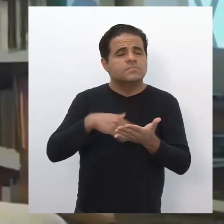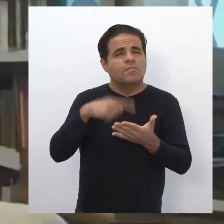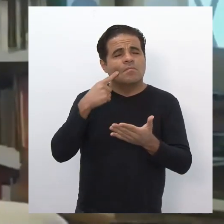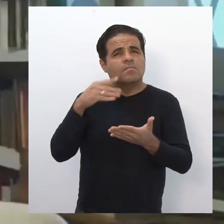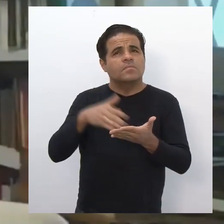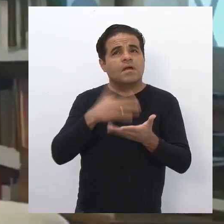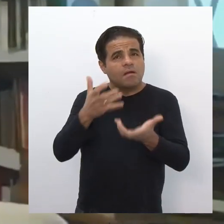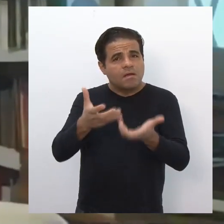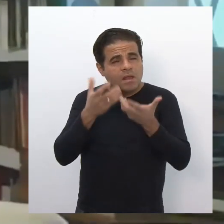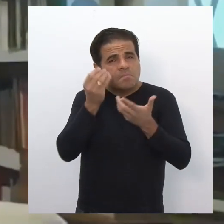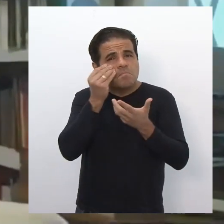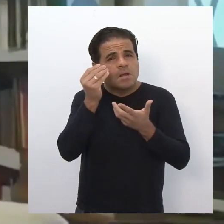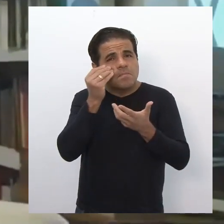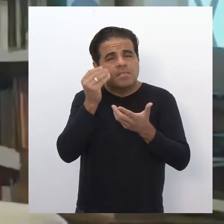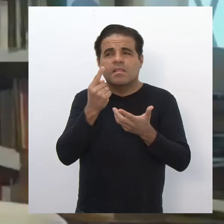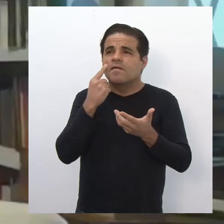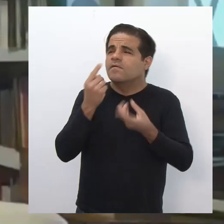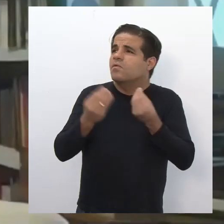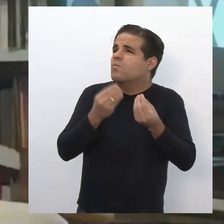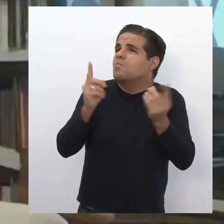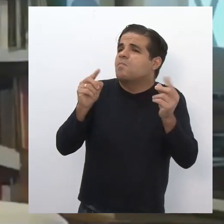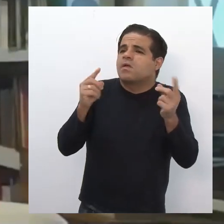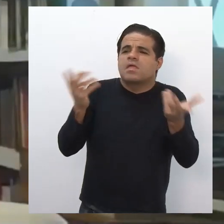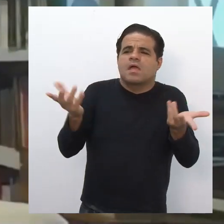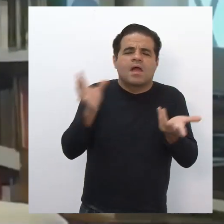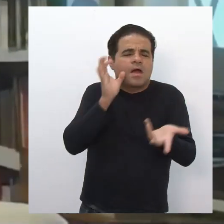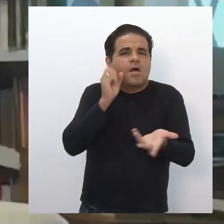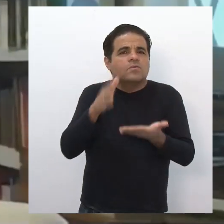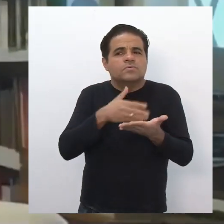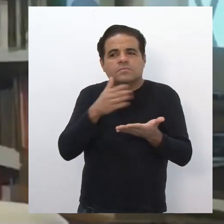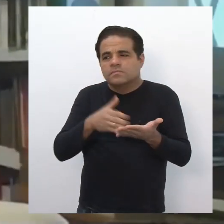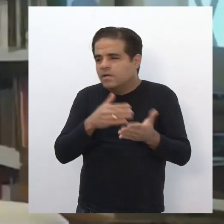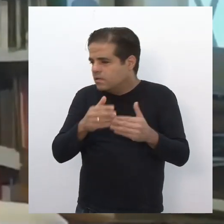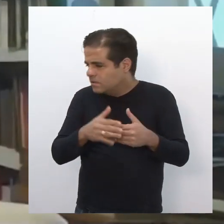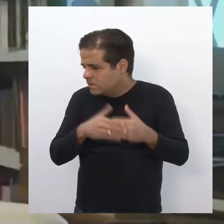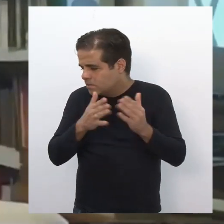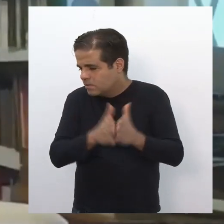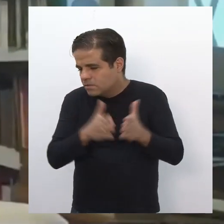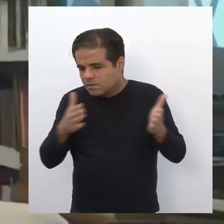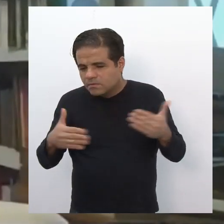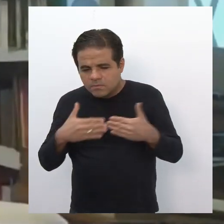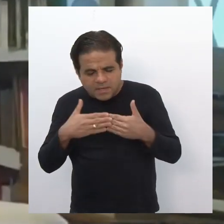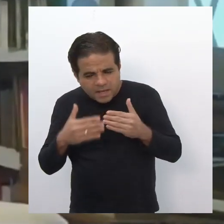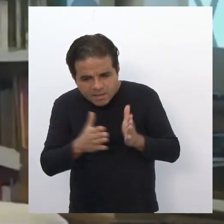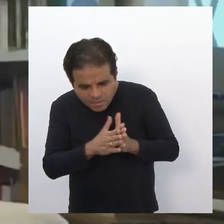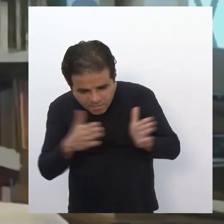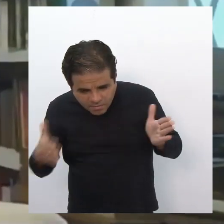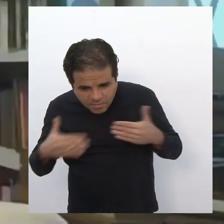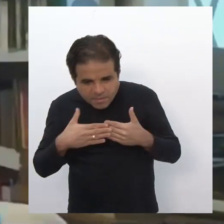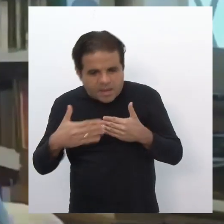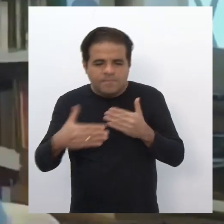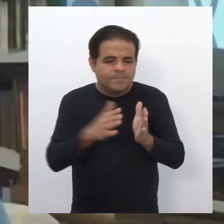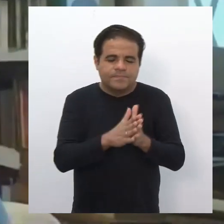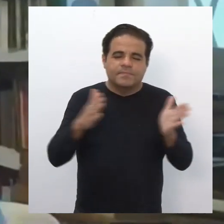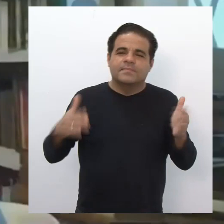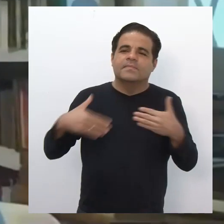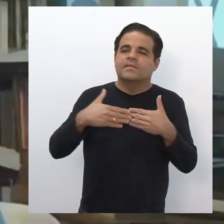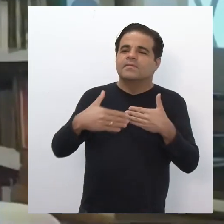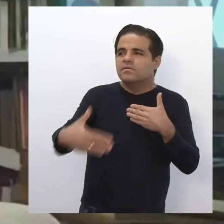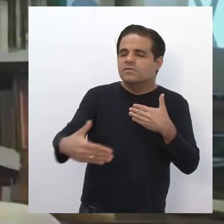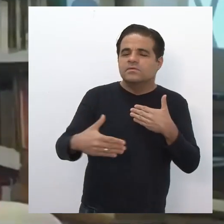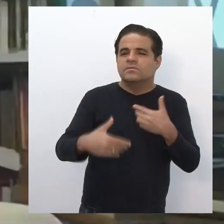queria experimentar mesmo, falar como é que funciona o audiolivro e como funcionaria um clube de leitura. Então, a principal